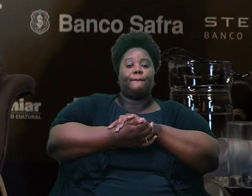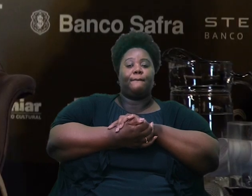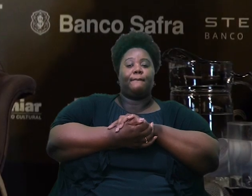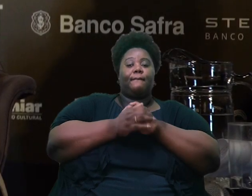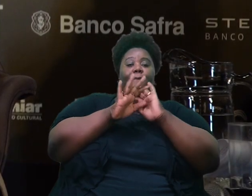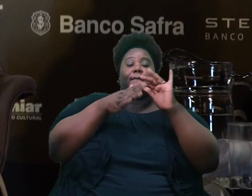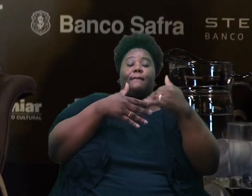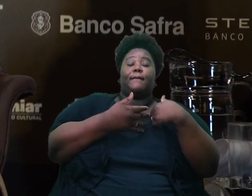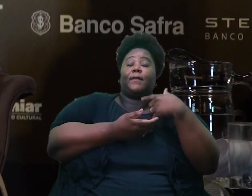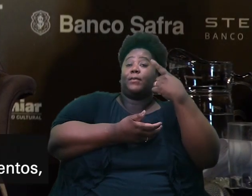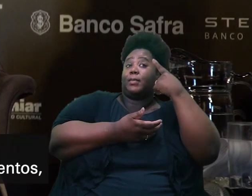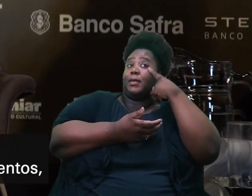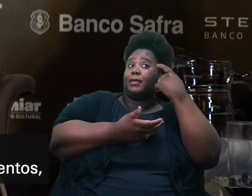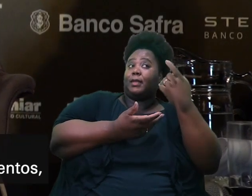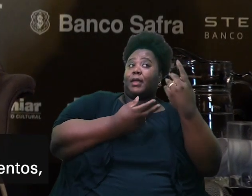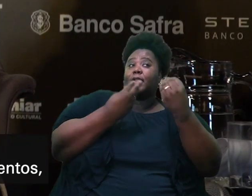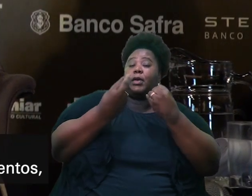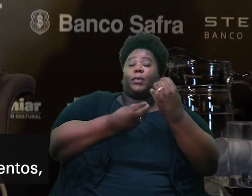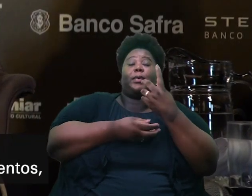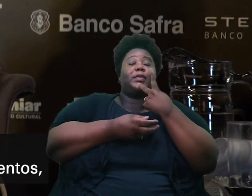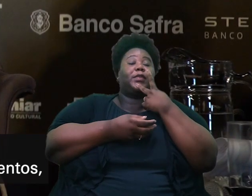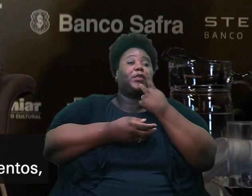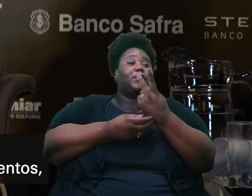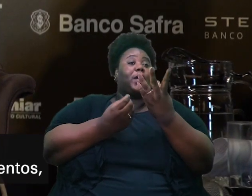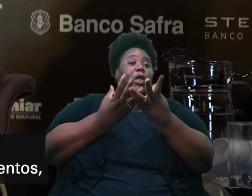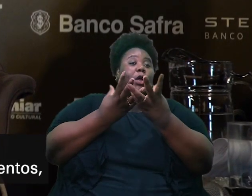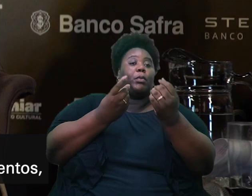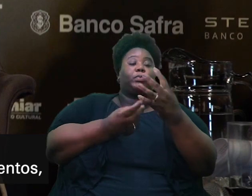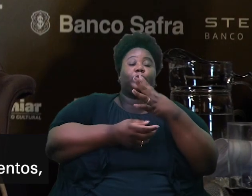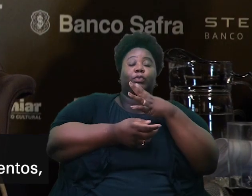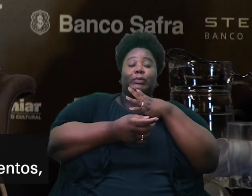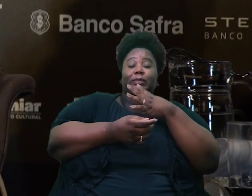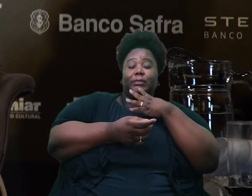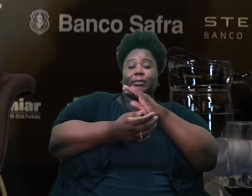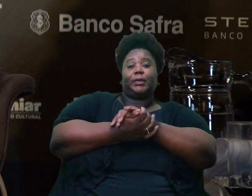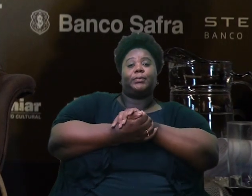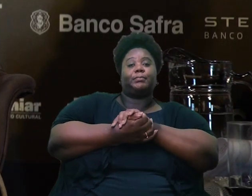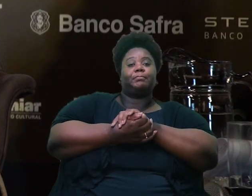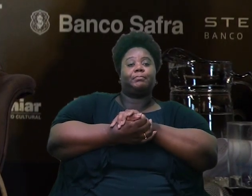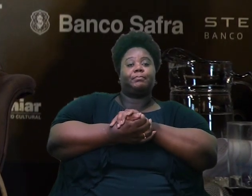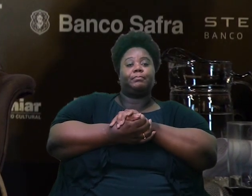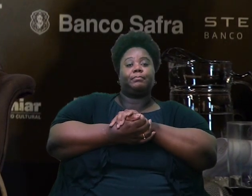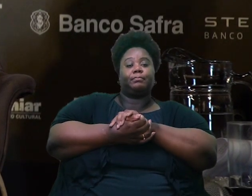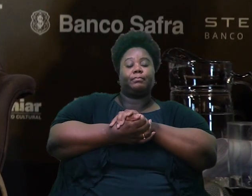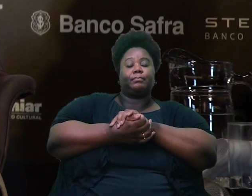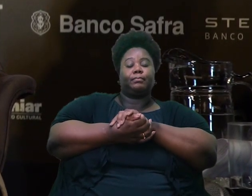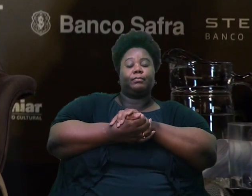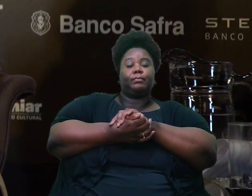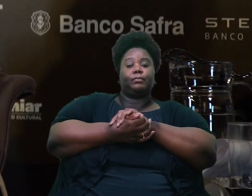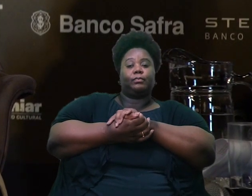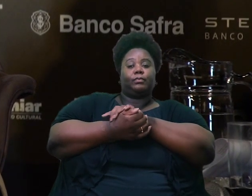Então, para você ter uma ideia, né? Como eu digo que muitos desses conhecimentos, inclusive da ética,